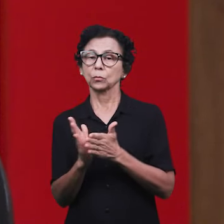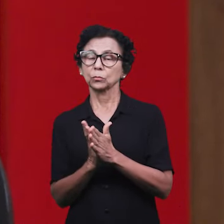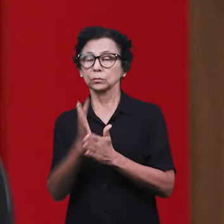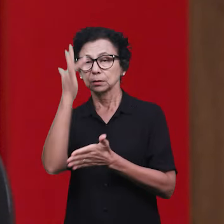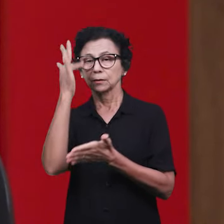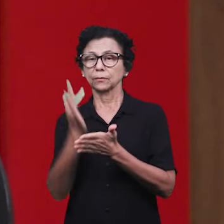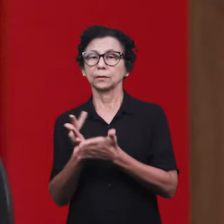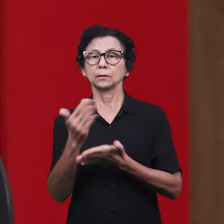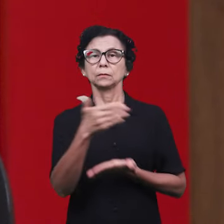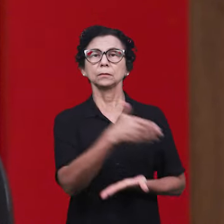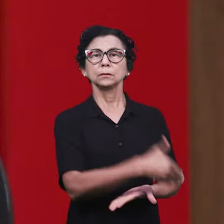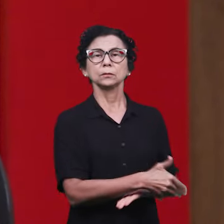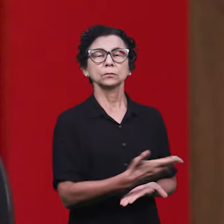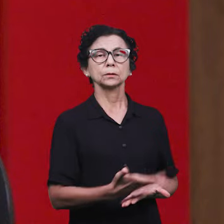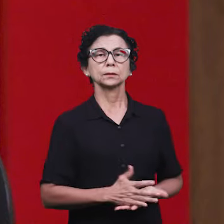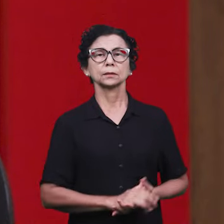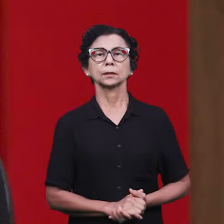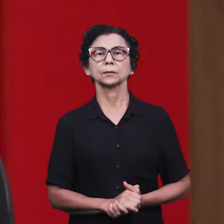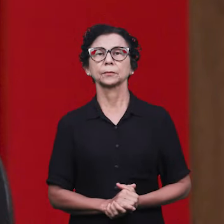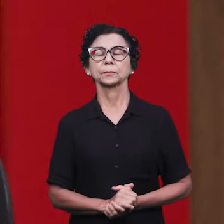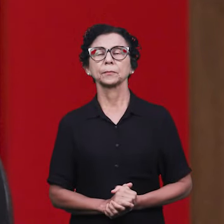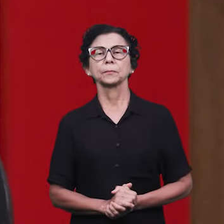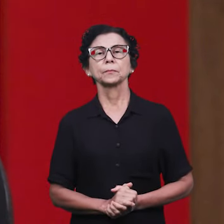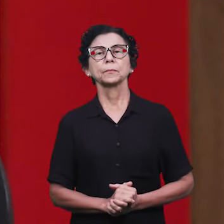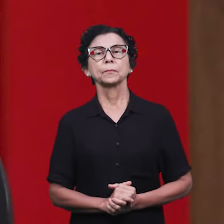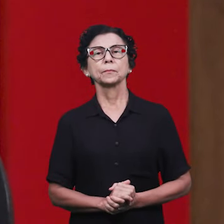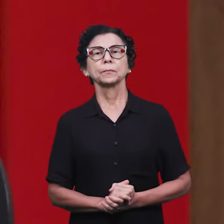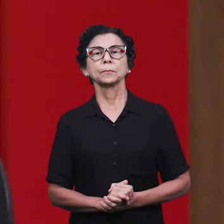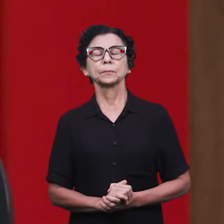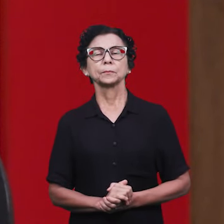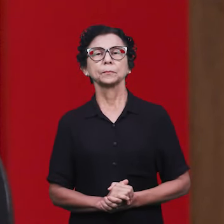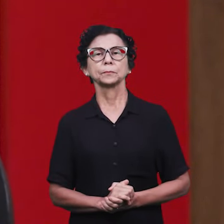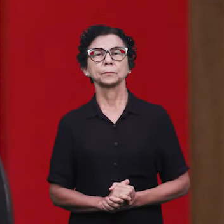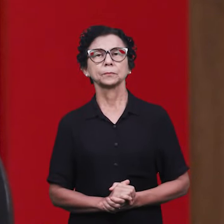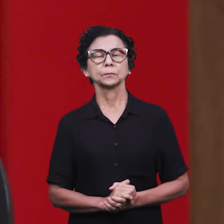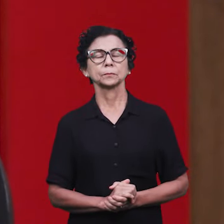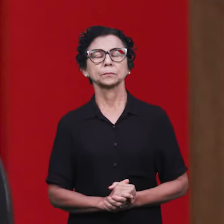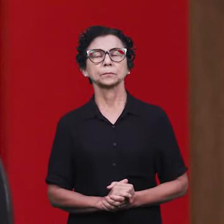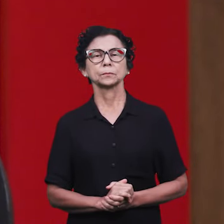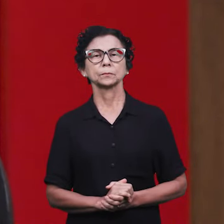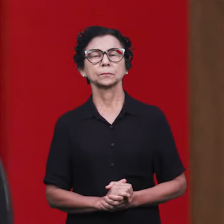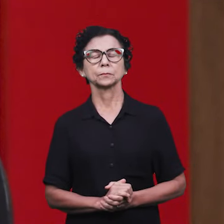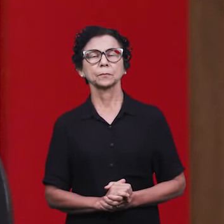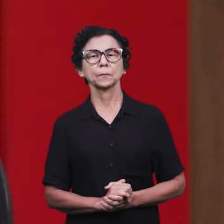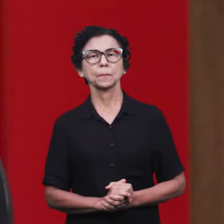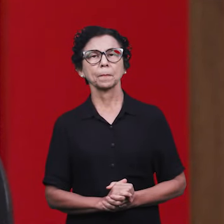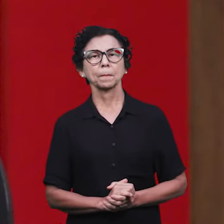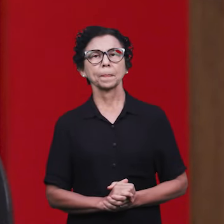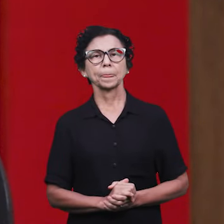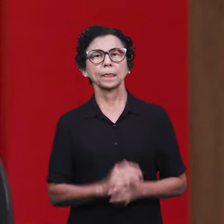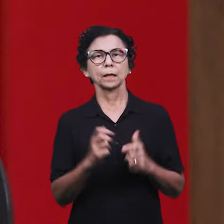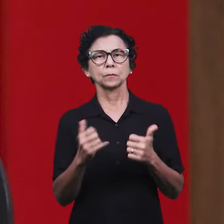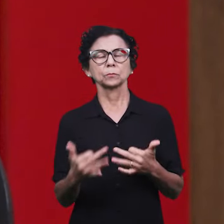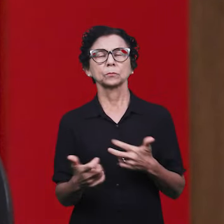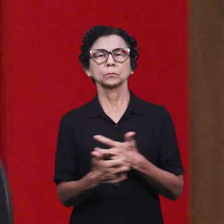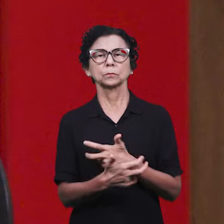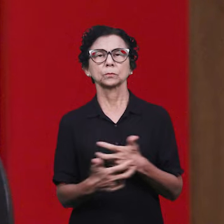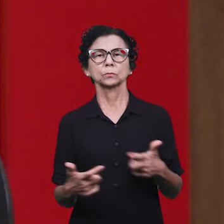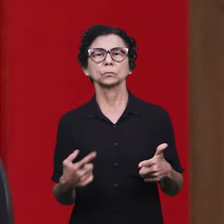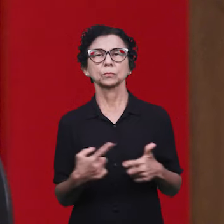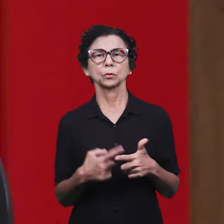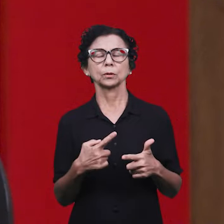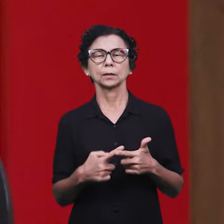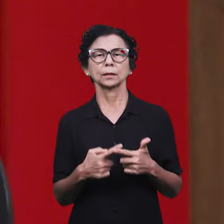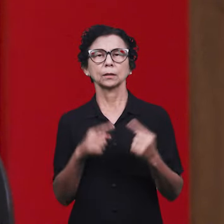elementos nós estamos trazendo dentro desse contexto e fazendo algumas colocações aqui, porque, na verdade, o nosso